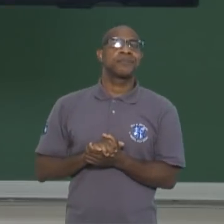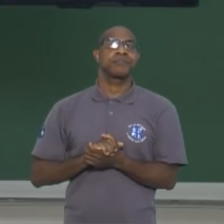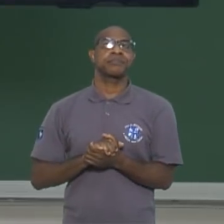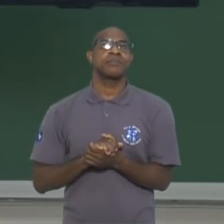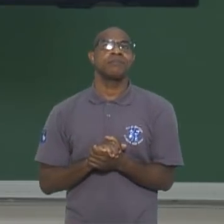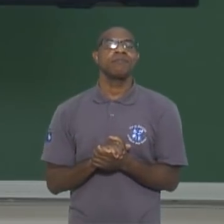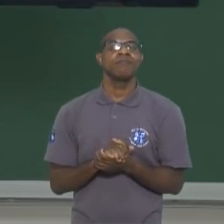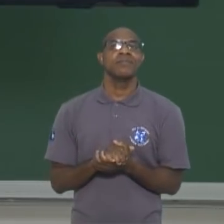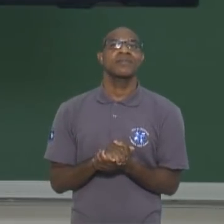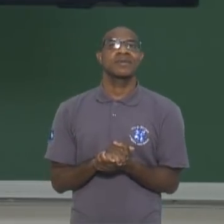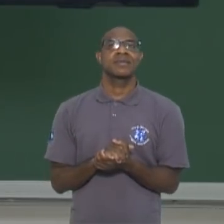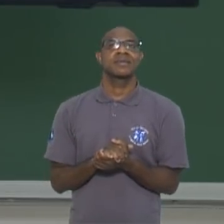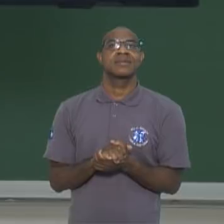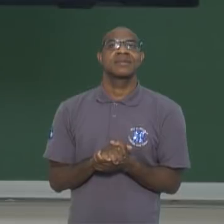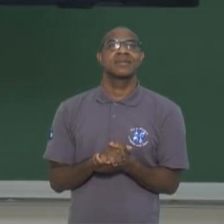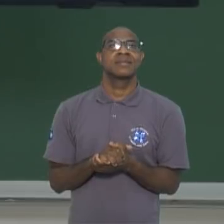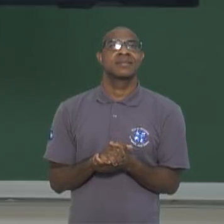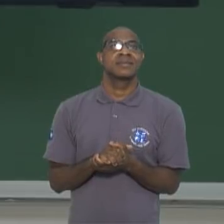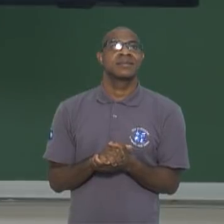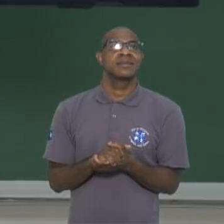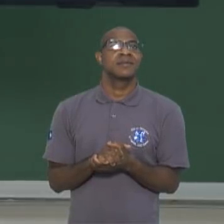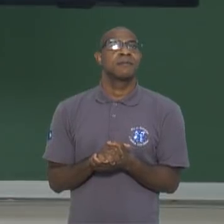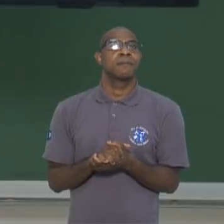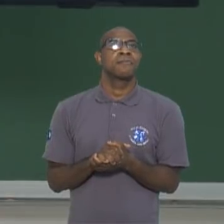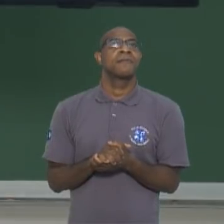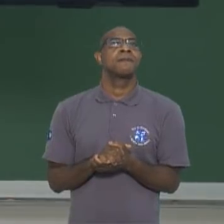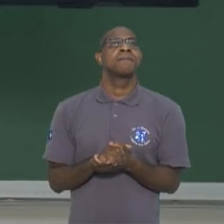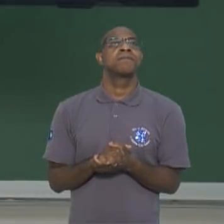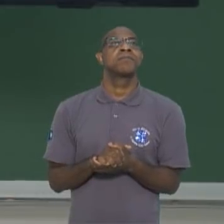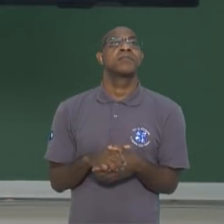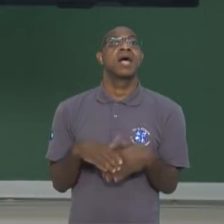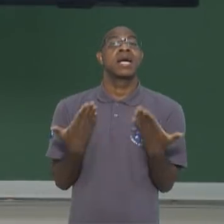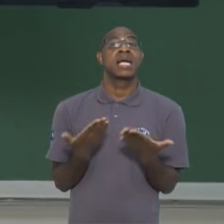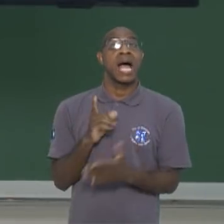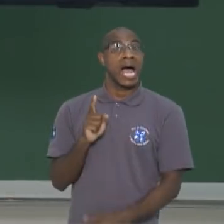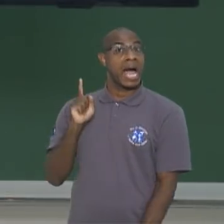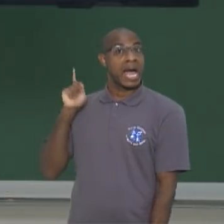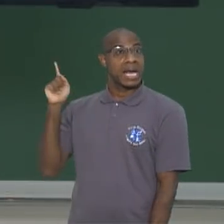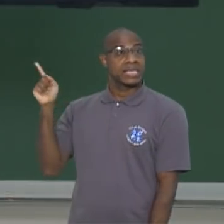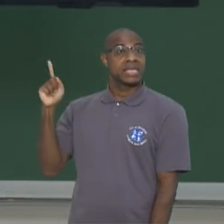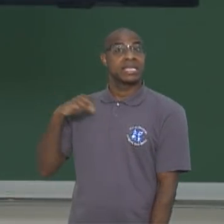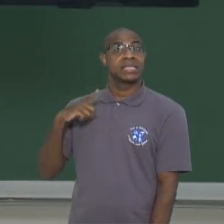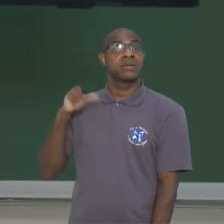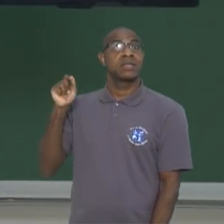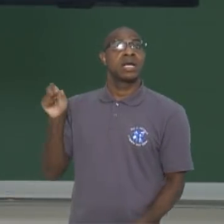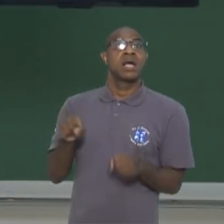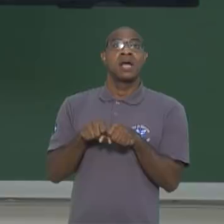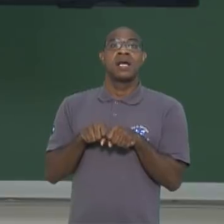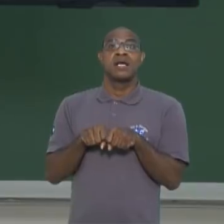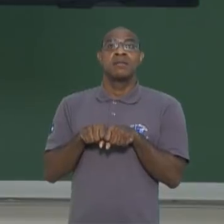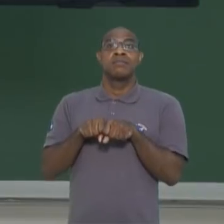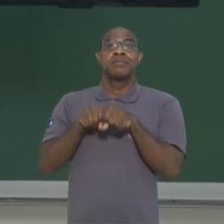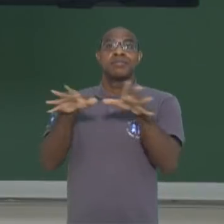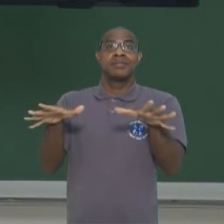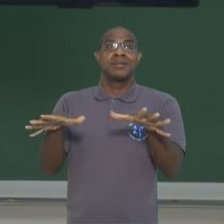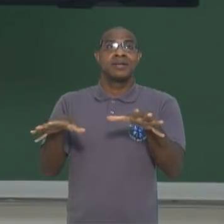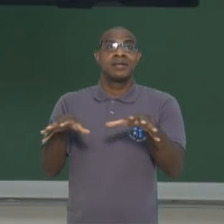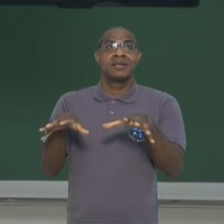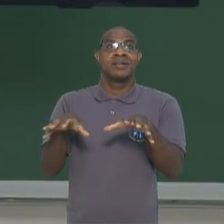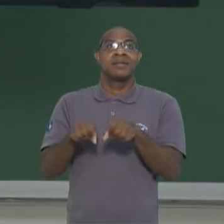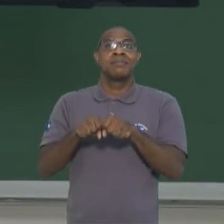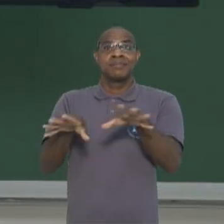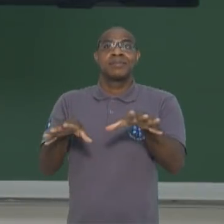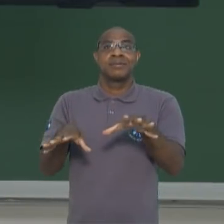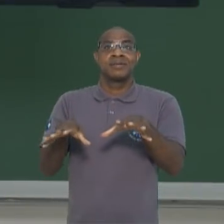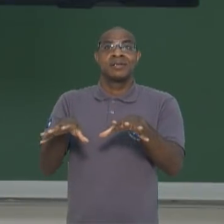Jacques Le Goff, A Civilização do Ocidente Medieval. Aqui a gente vê a distribuição das tribos francas no mesmo